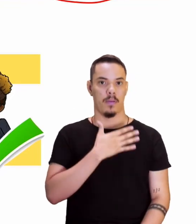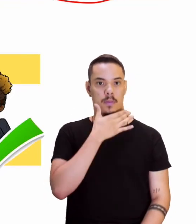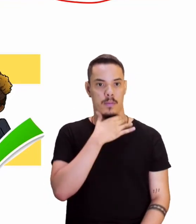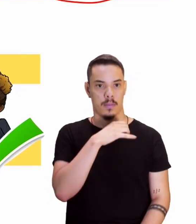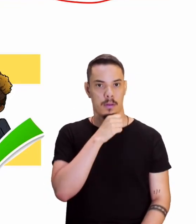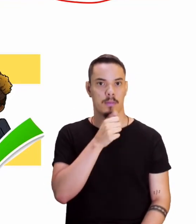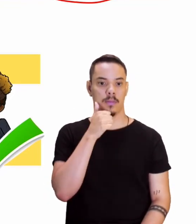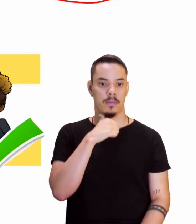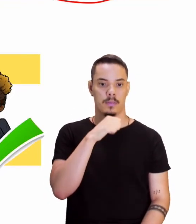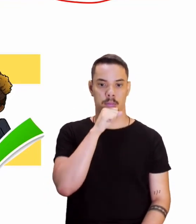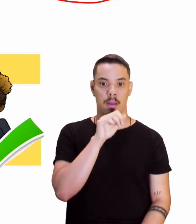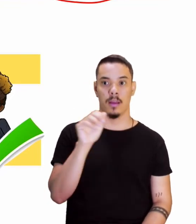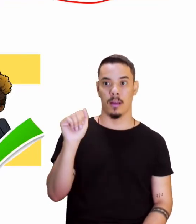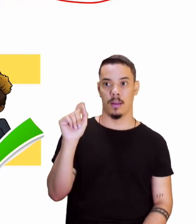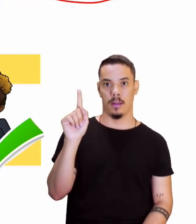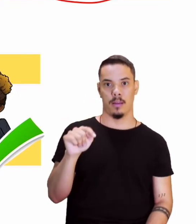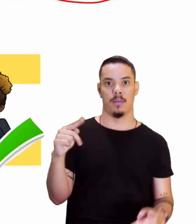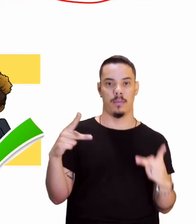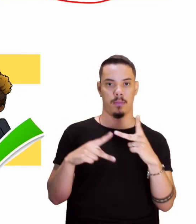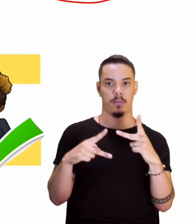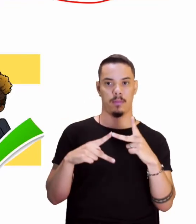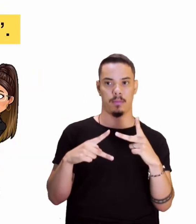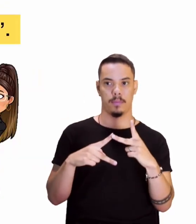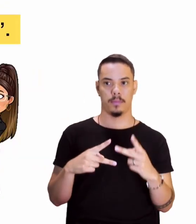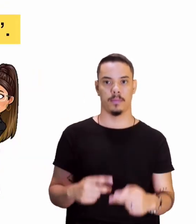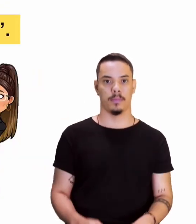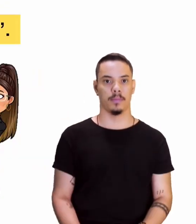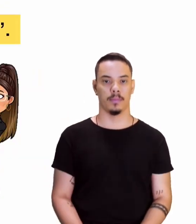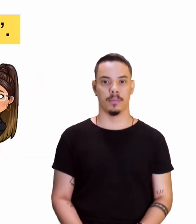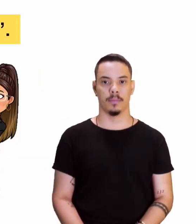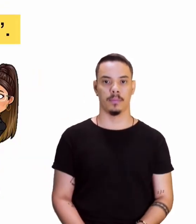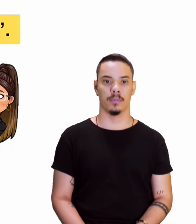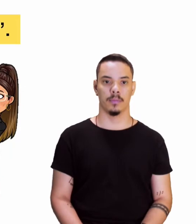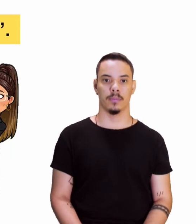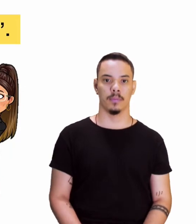aqui, a preposição.